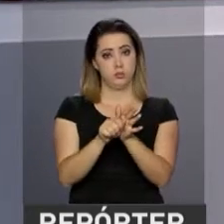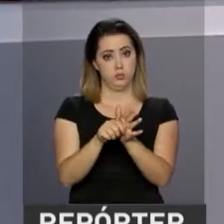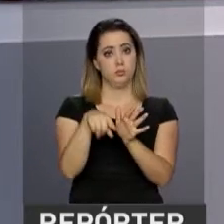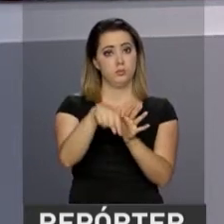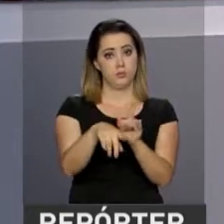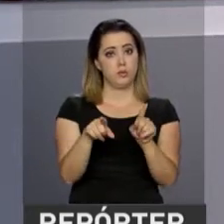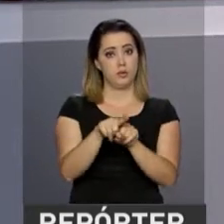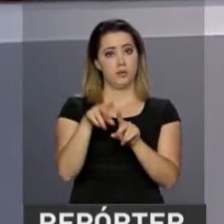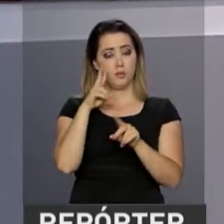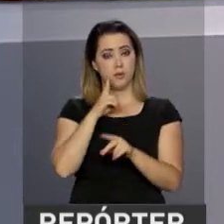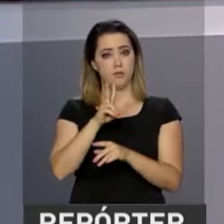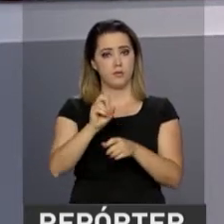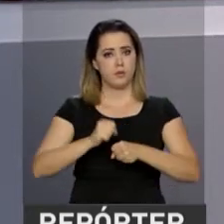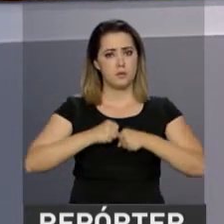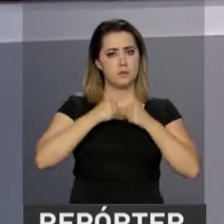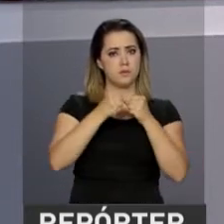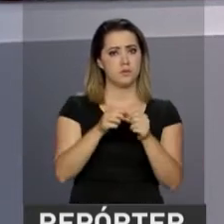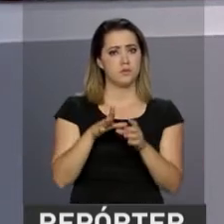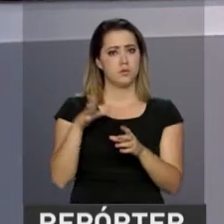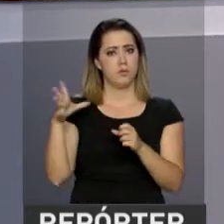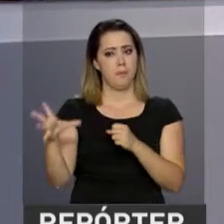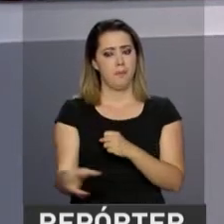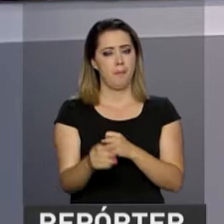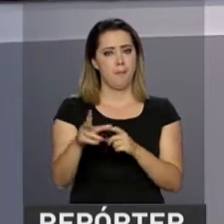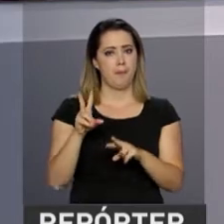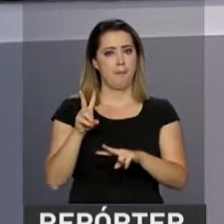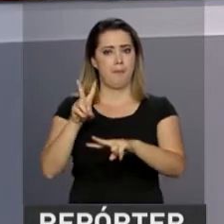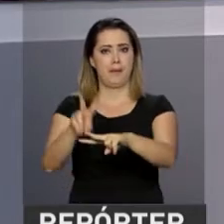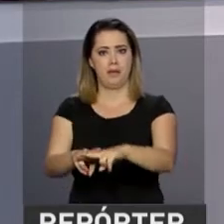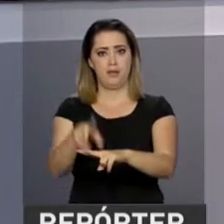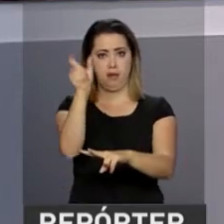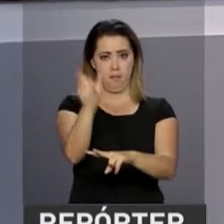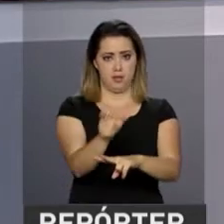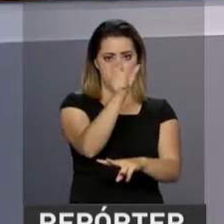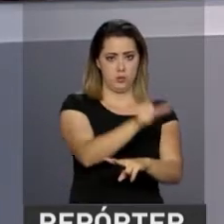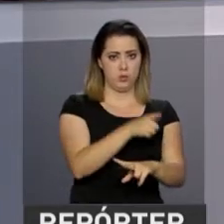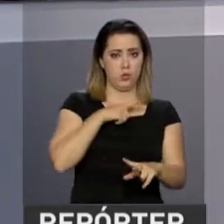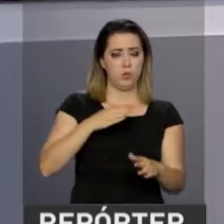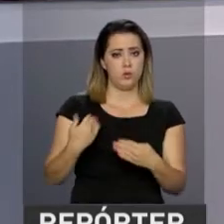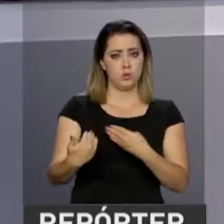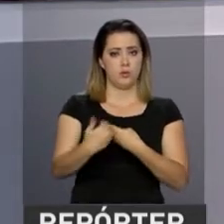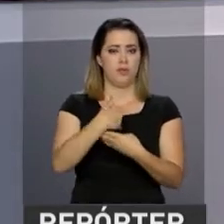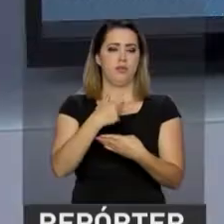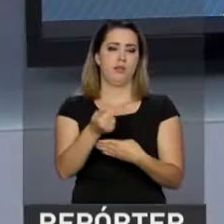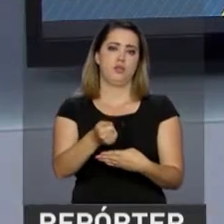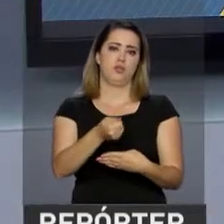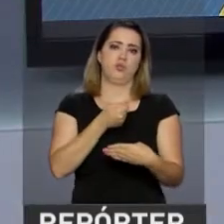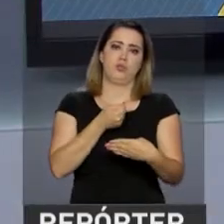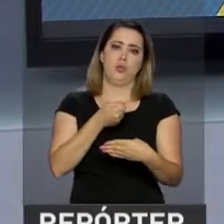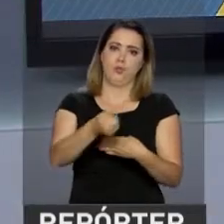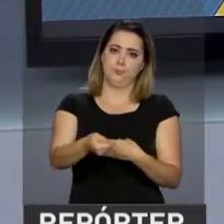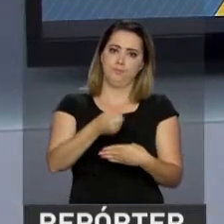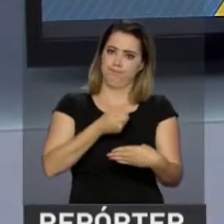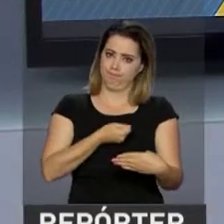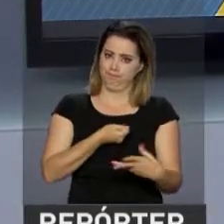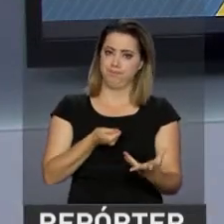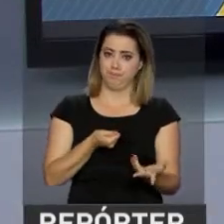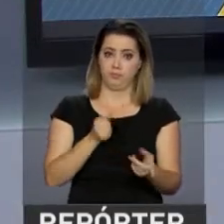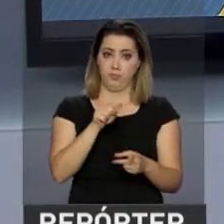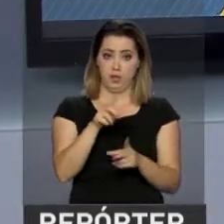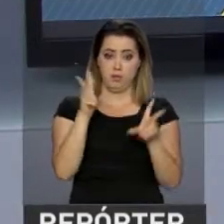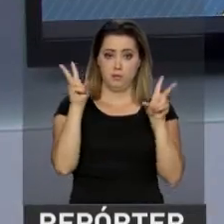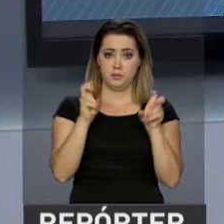intensificação de esforços para captura de foragidos envolvidos com tráfico internacional e também sobre esse assunto